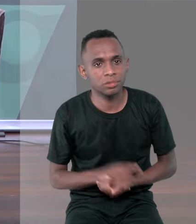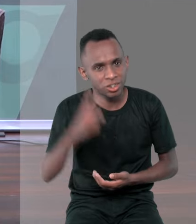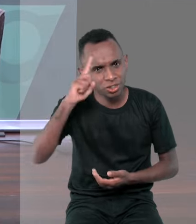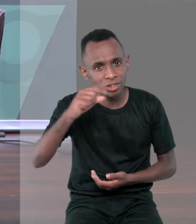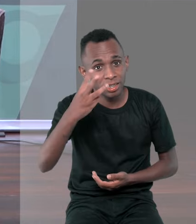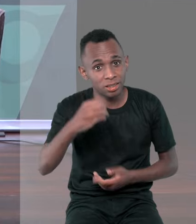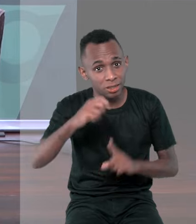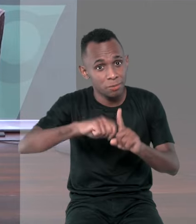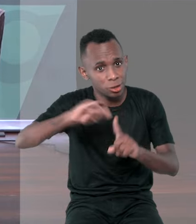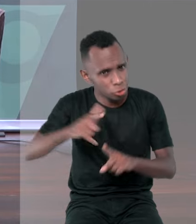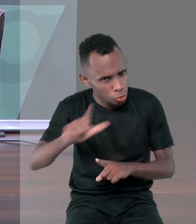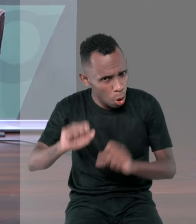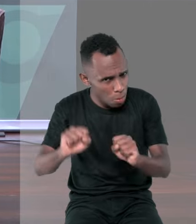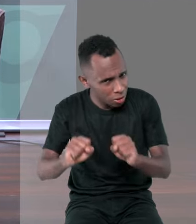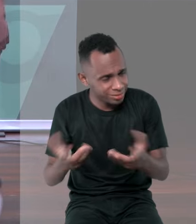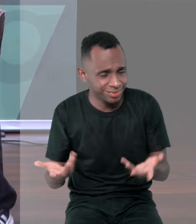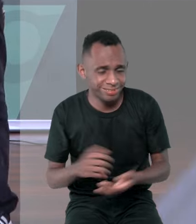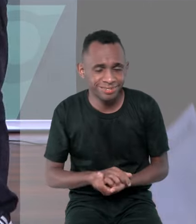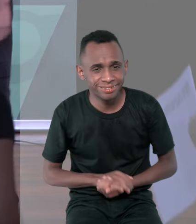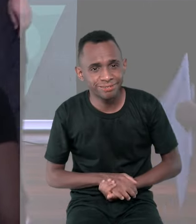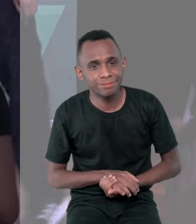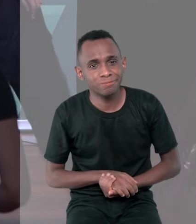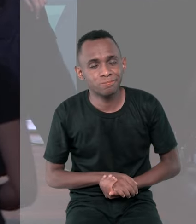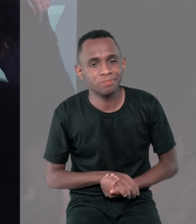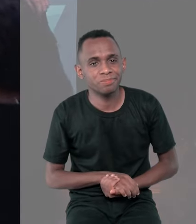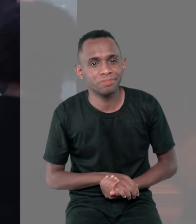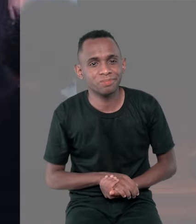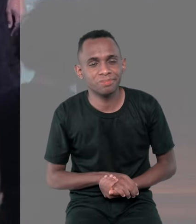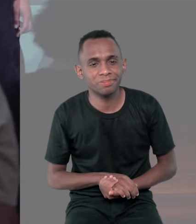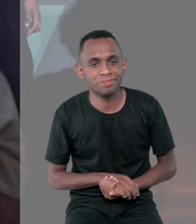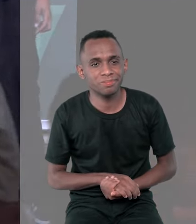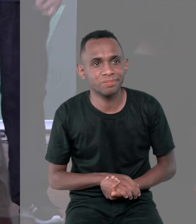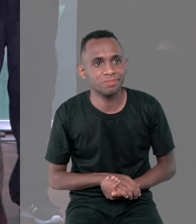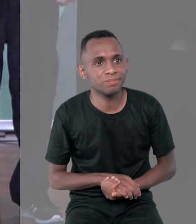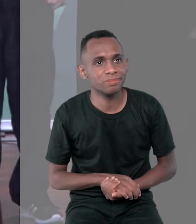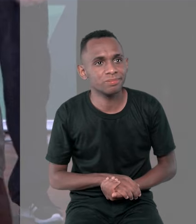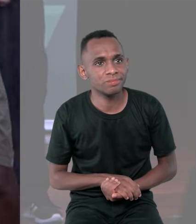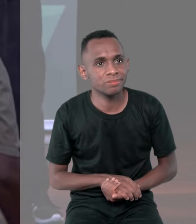branca, de cabelos curtos, usando calças jeans e uma camisa colorida. Oi.